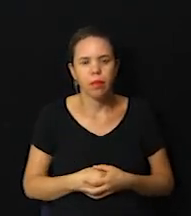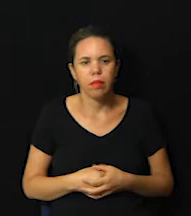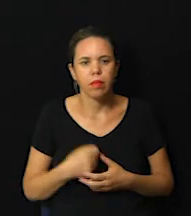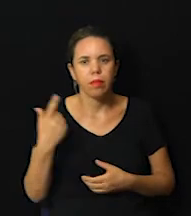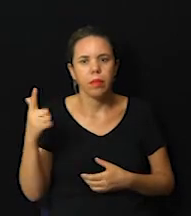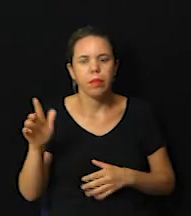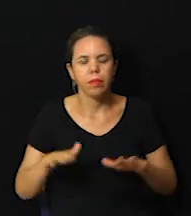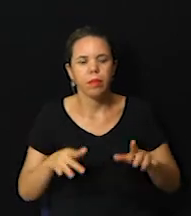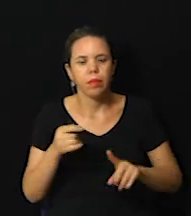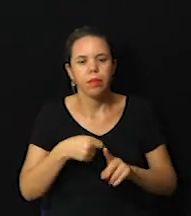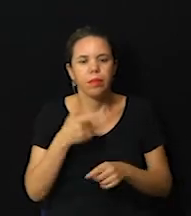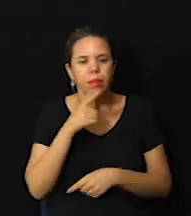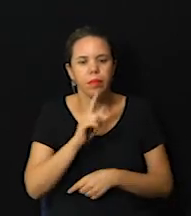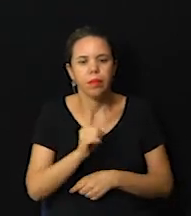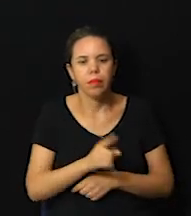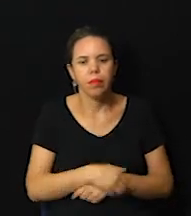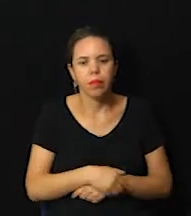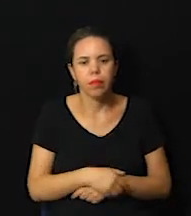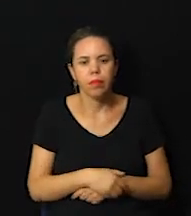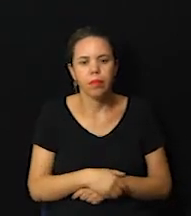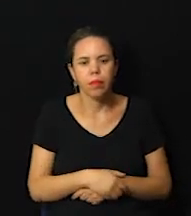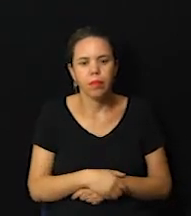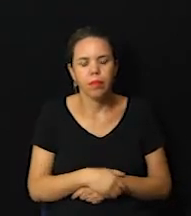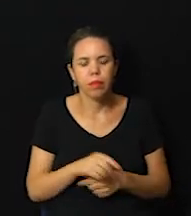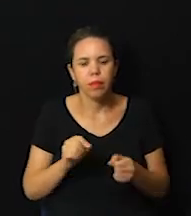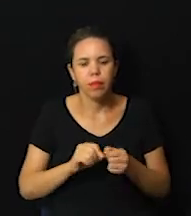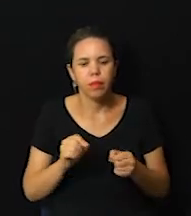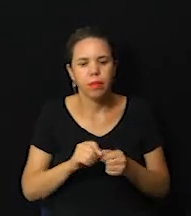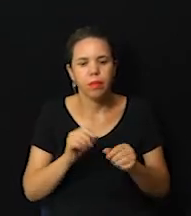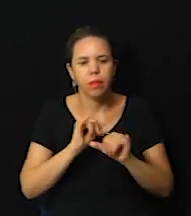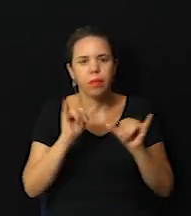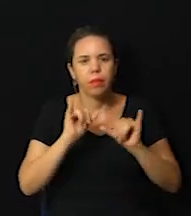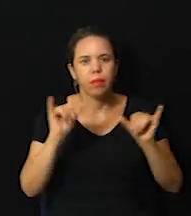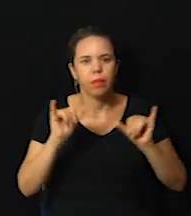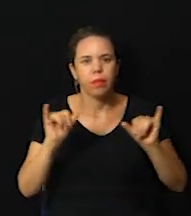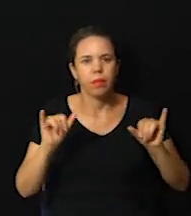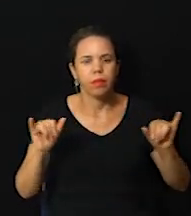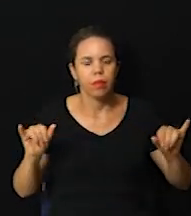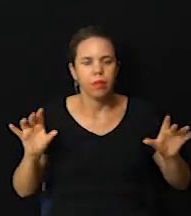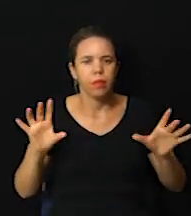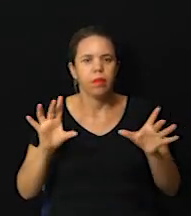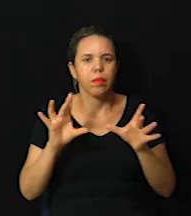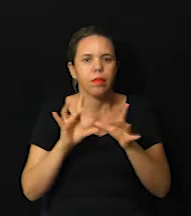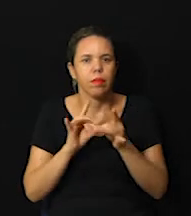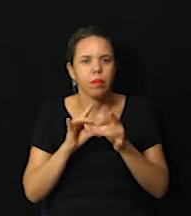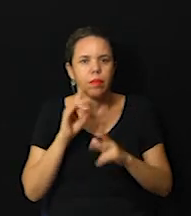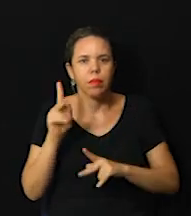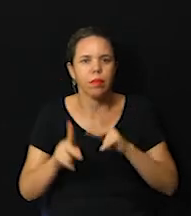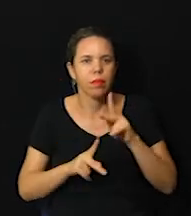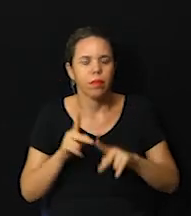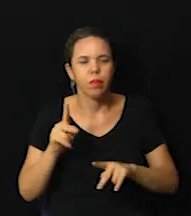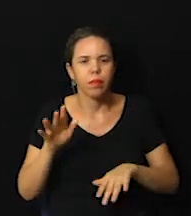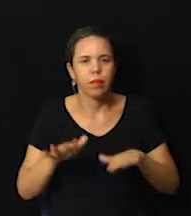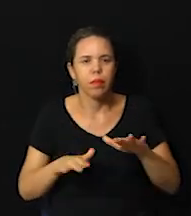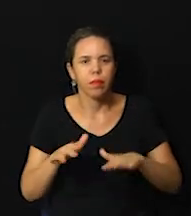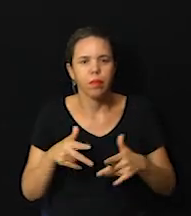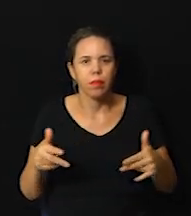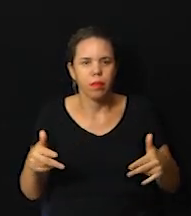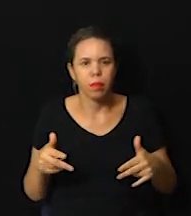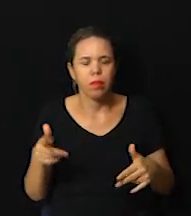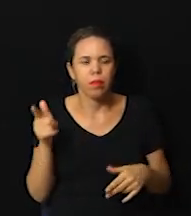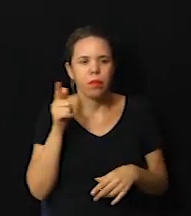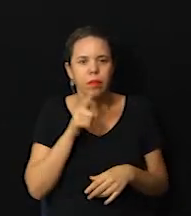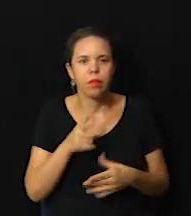ou outro mês que a gente não conseguiu, mas a gente fez uma campanha com alguns parceiros, com algumas pessoas aleatórias, assim, a gente